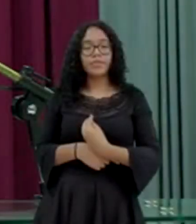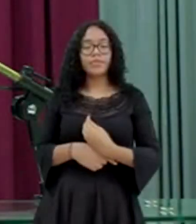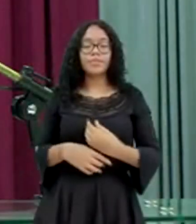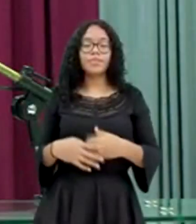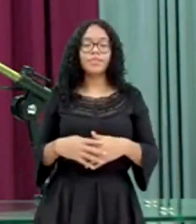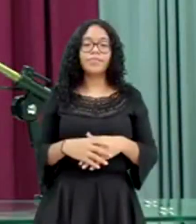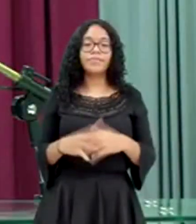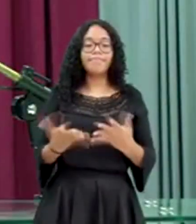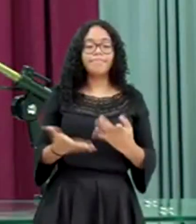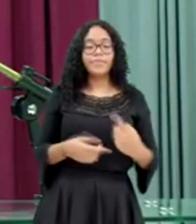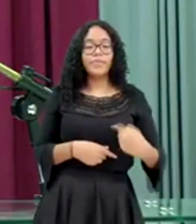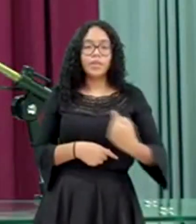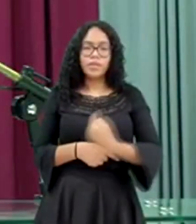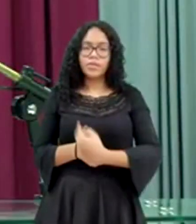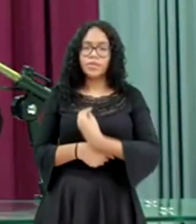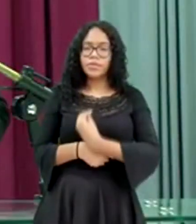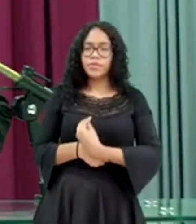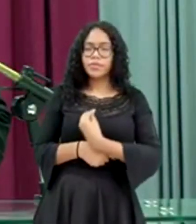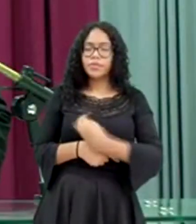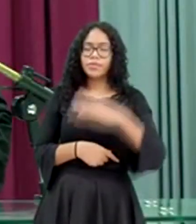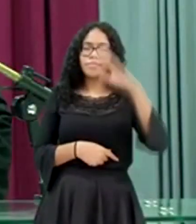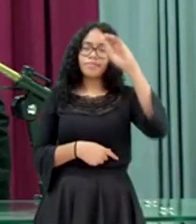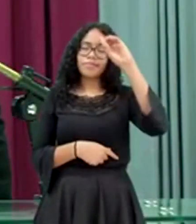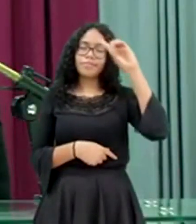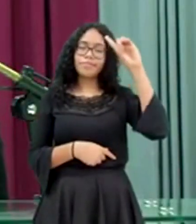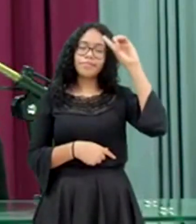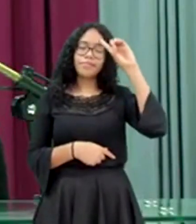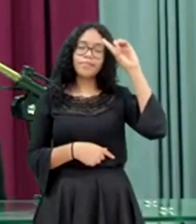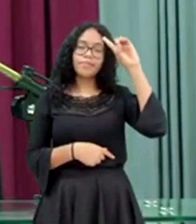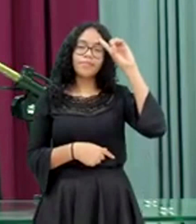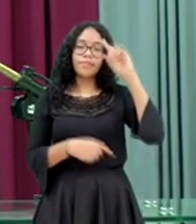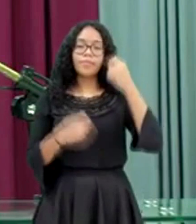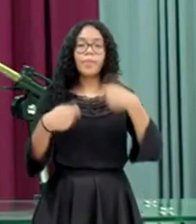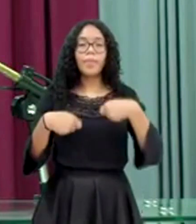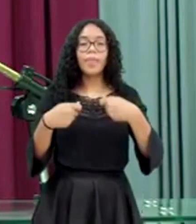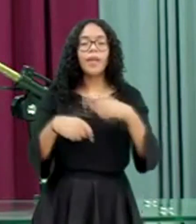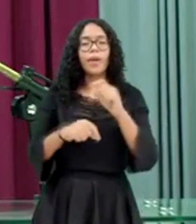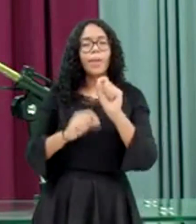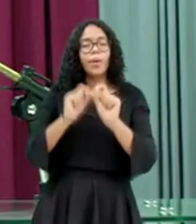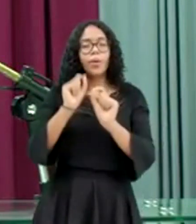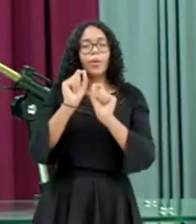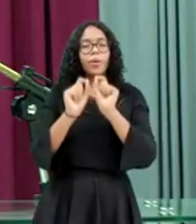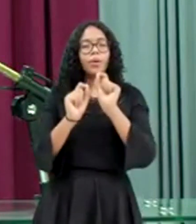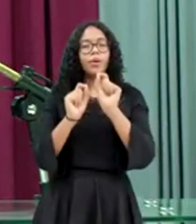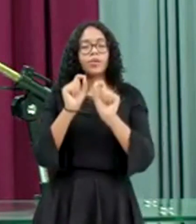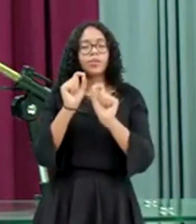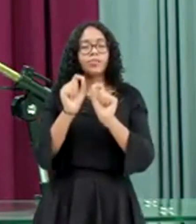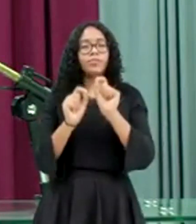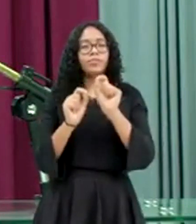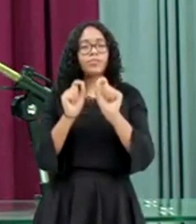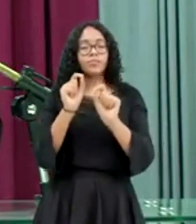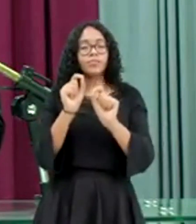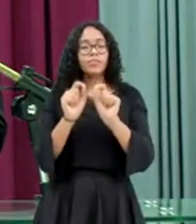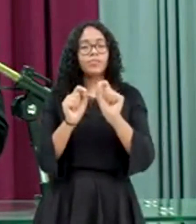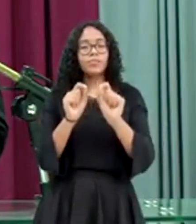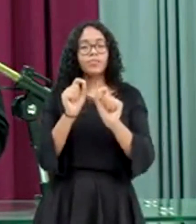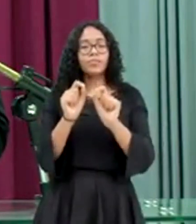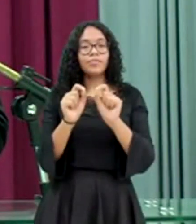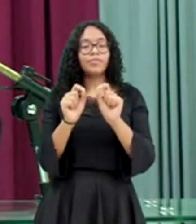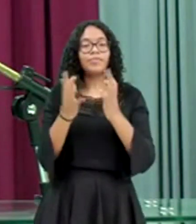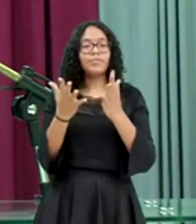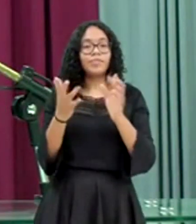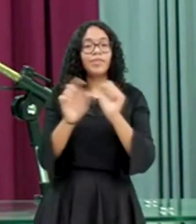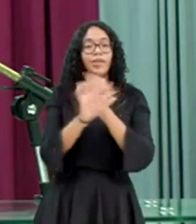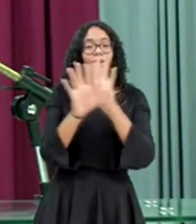Estamos vivendo dias que necessitamos mesmo desta